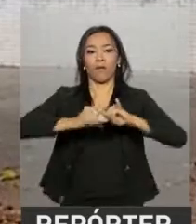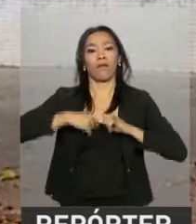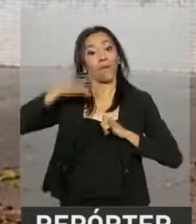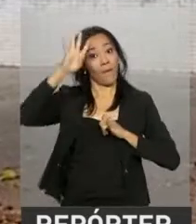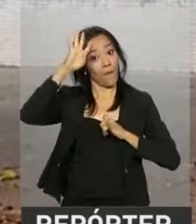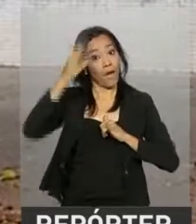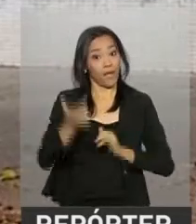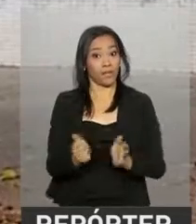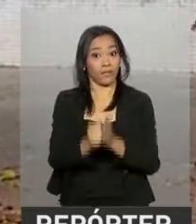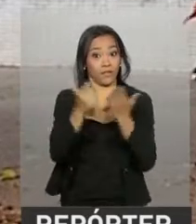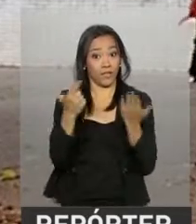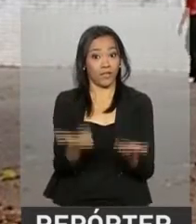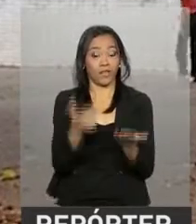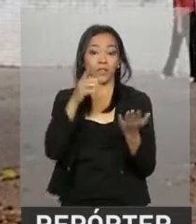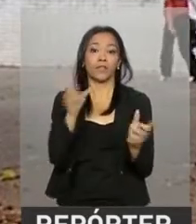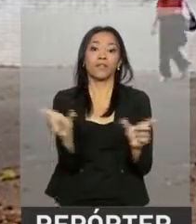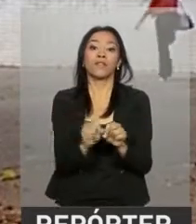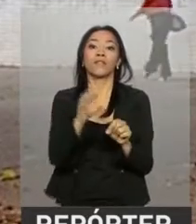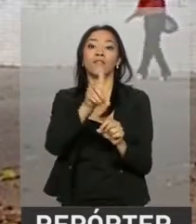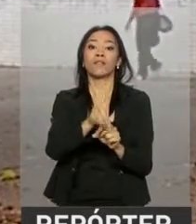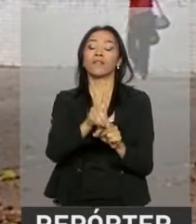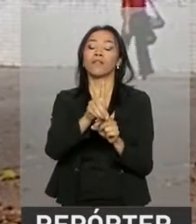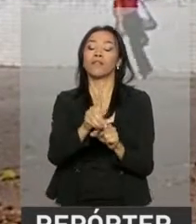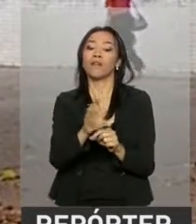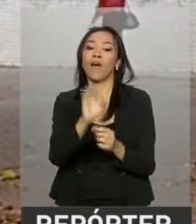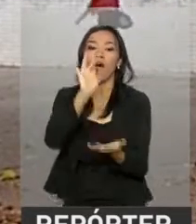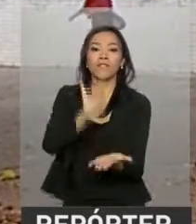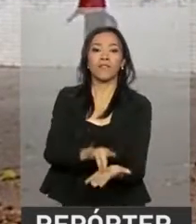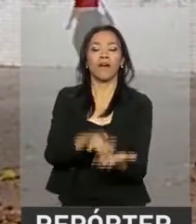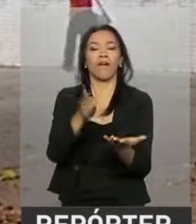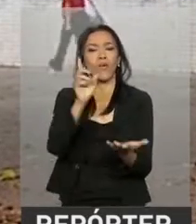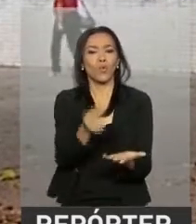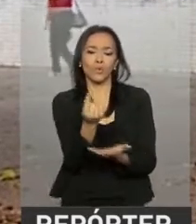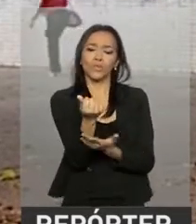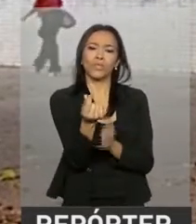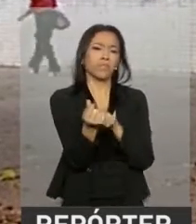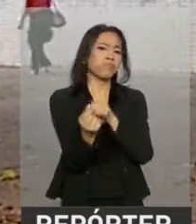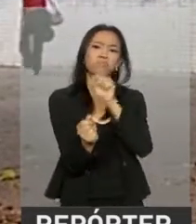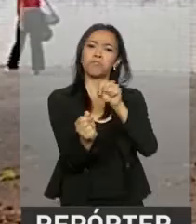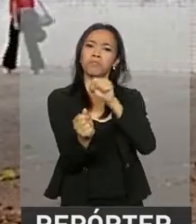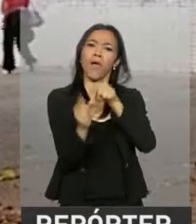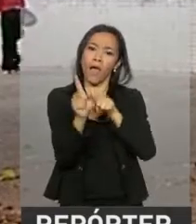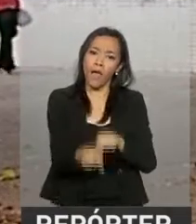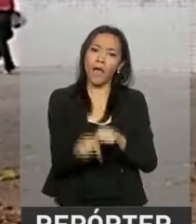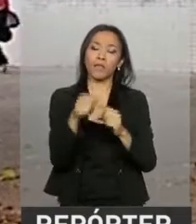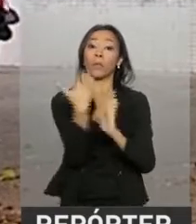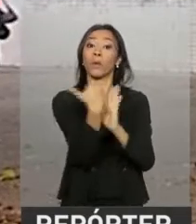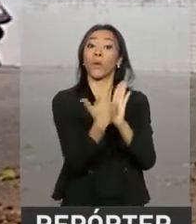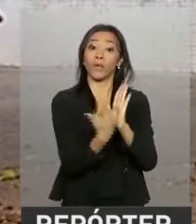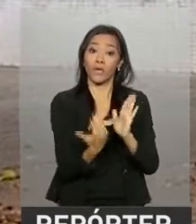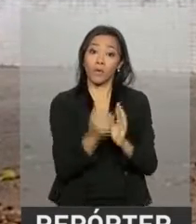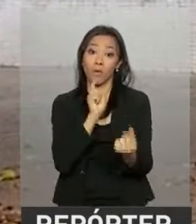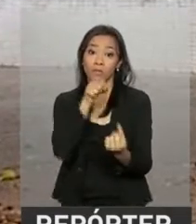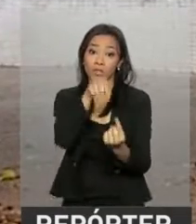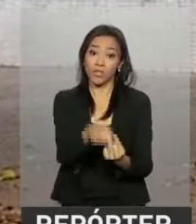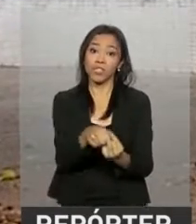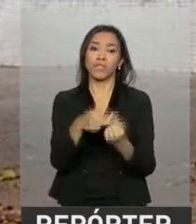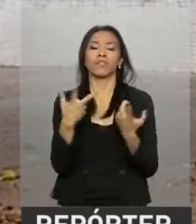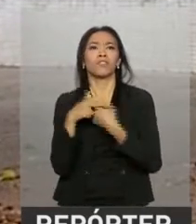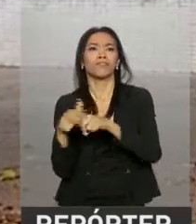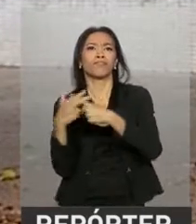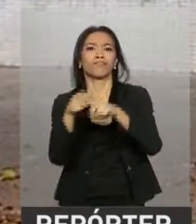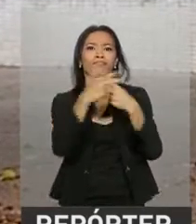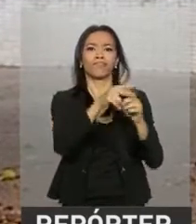no Diário Oficial. O dinheiro é do Programa Nacional de Reestruturação dos Hospitais Universitários Federais, que